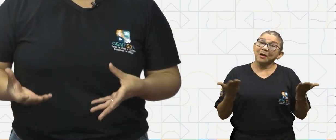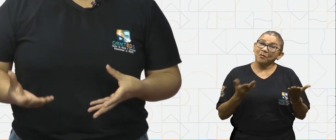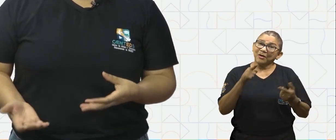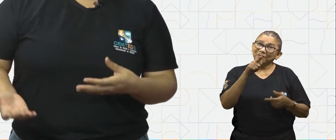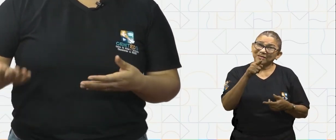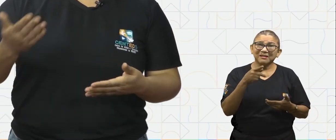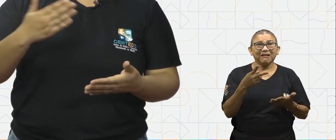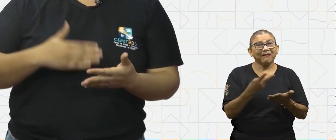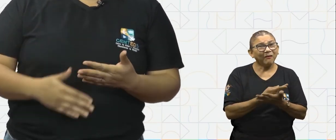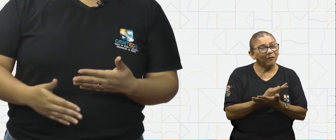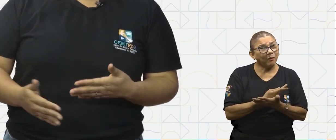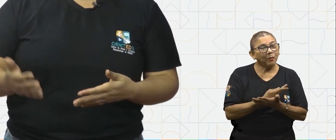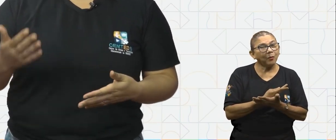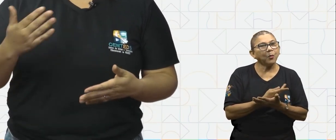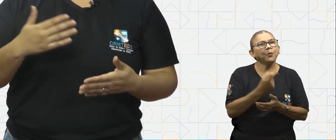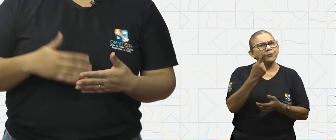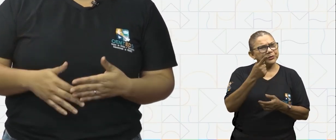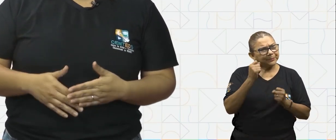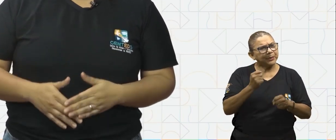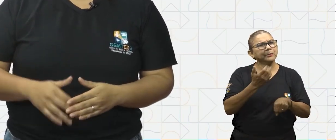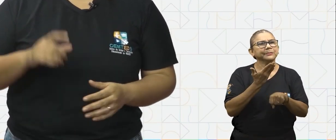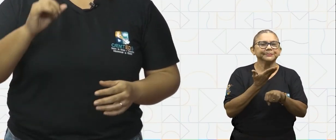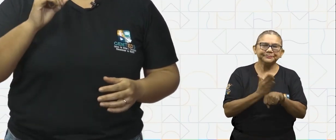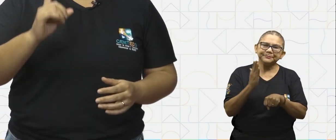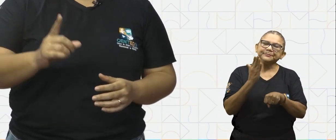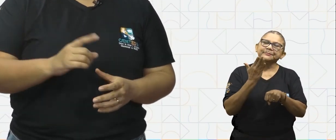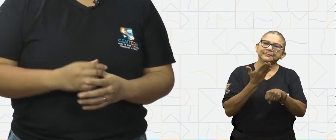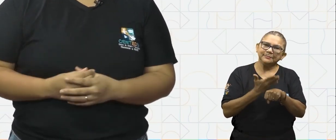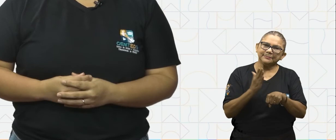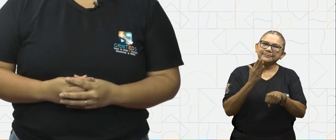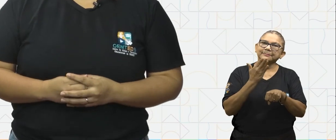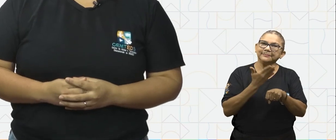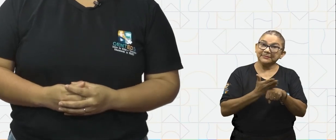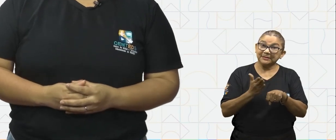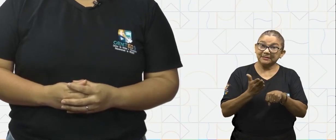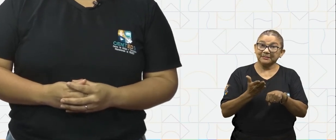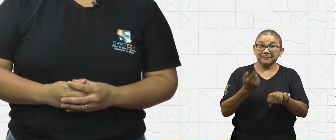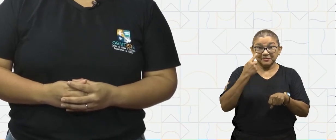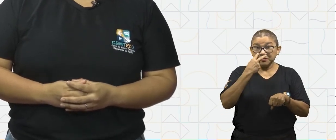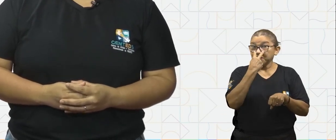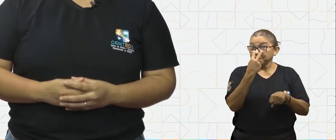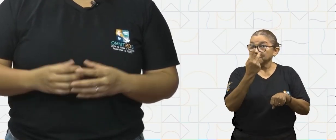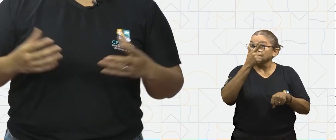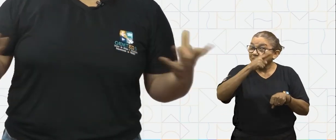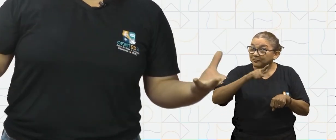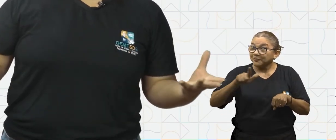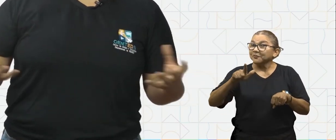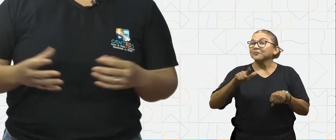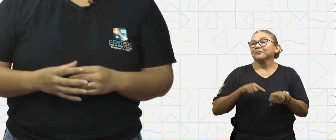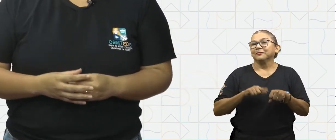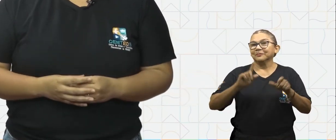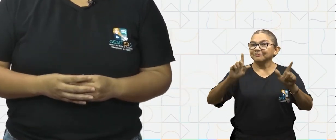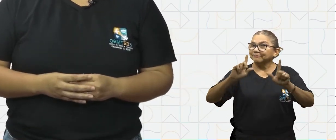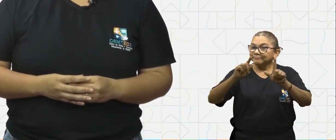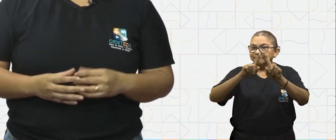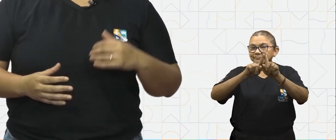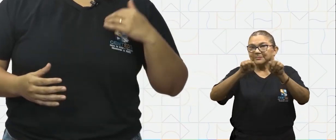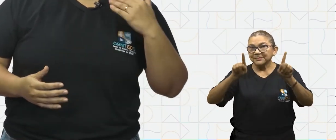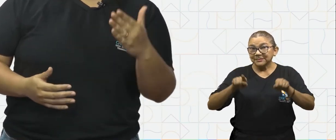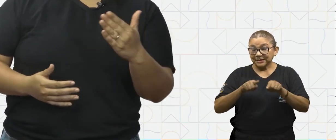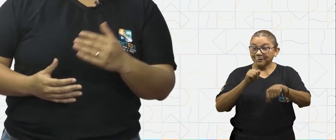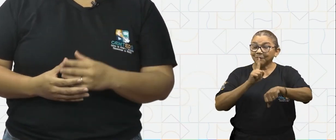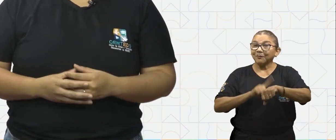errou alguma, repita, refaça, tenho certeza que você vai acertar. Agora, chegou a hora